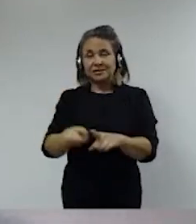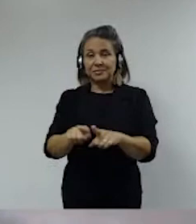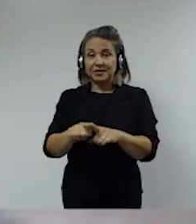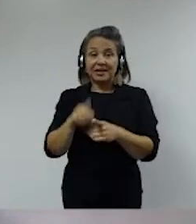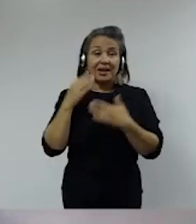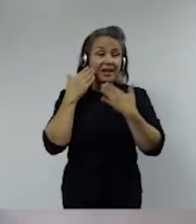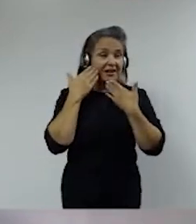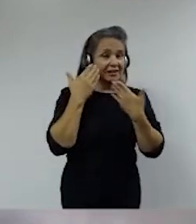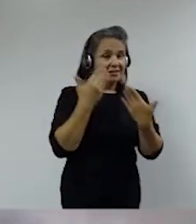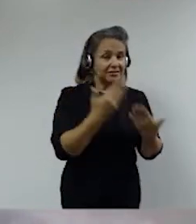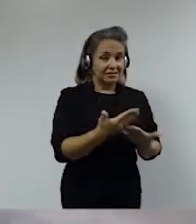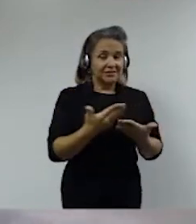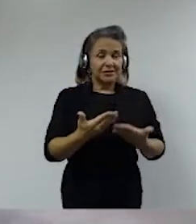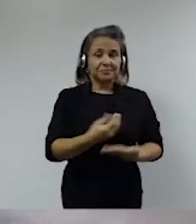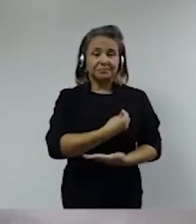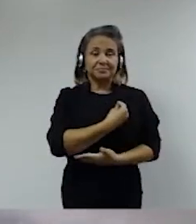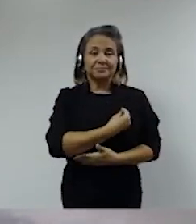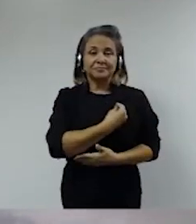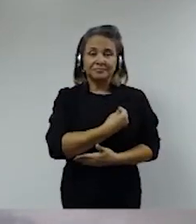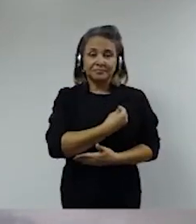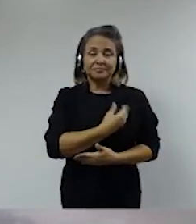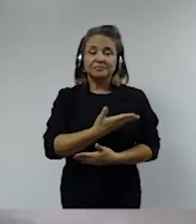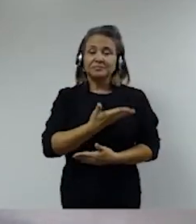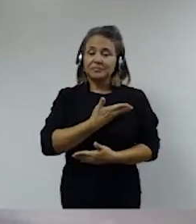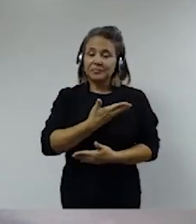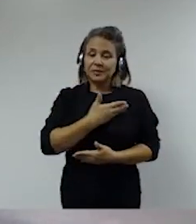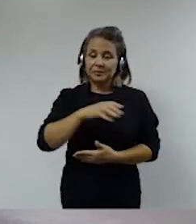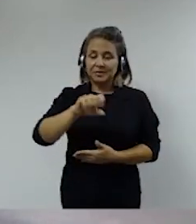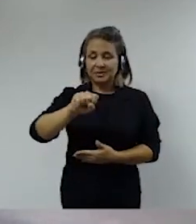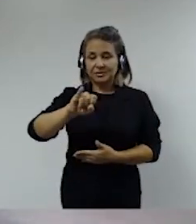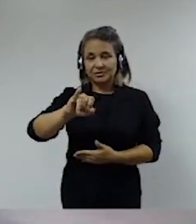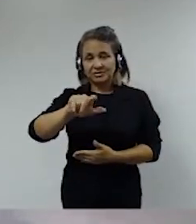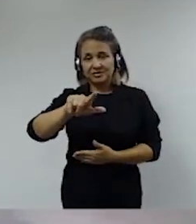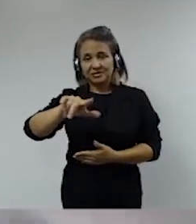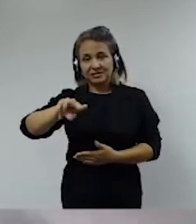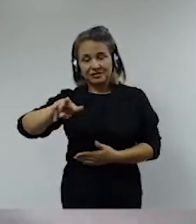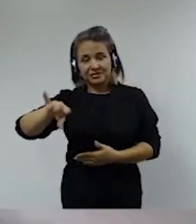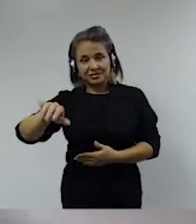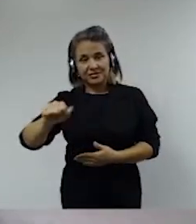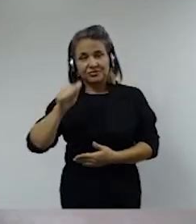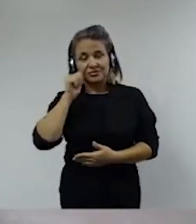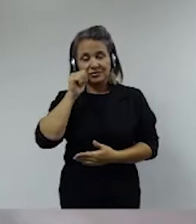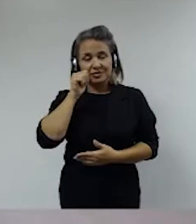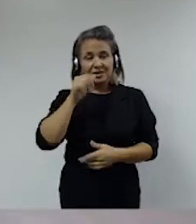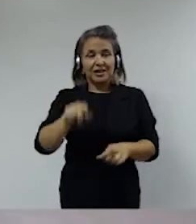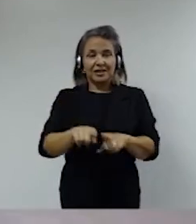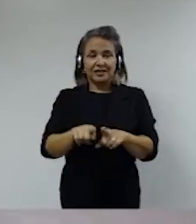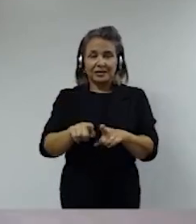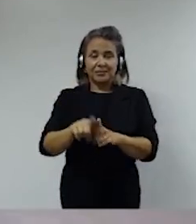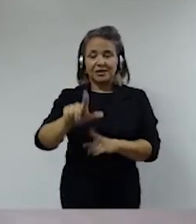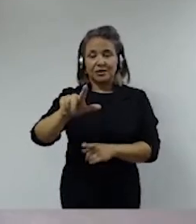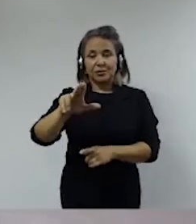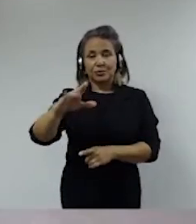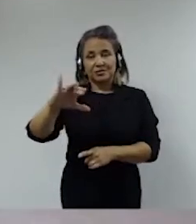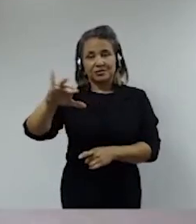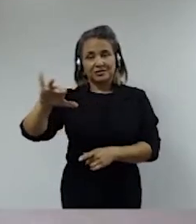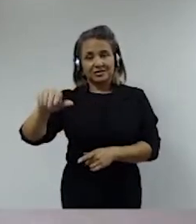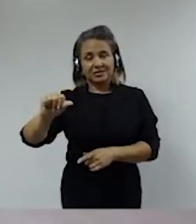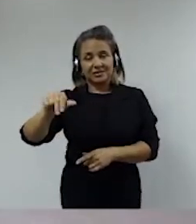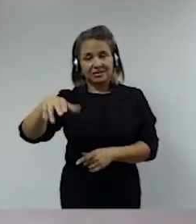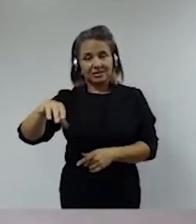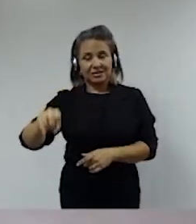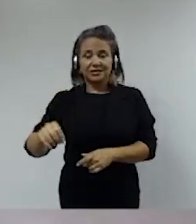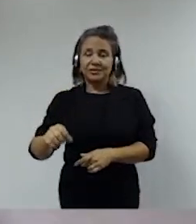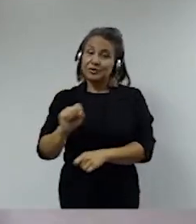aqui a presença dos colegas da doutora Silvia e do doutor Luciano. Um prazer e uma honra estar ao lado de vocês. Espero que eu